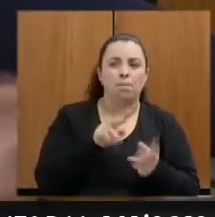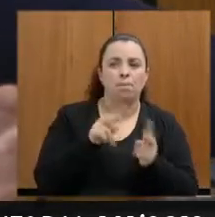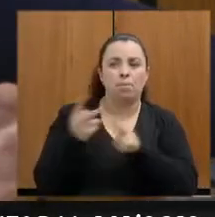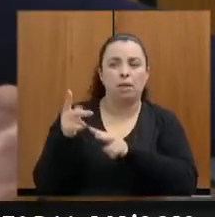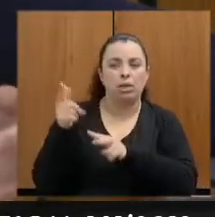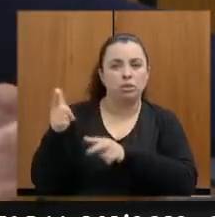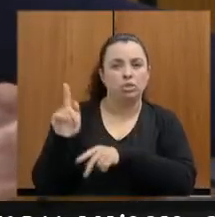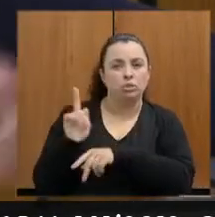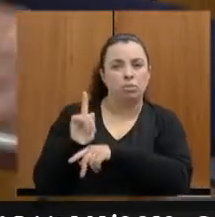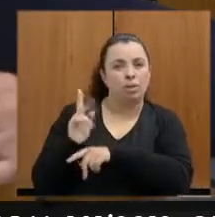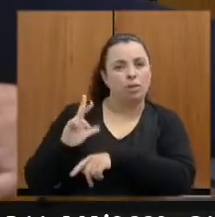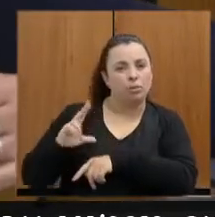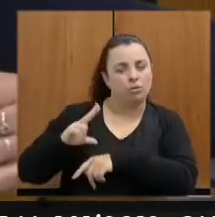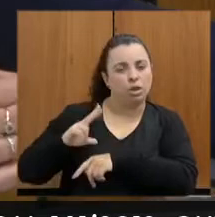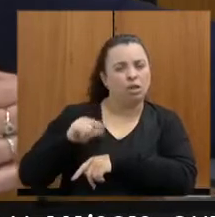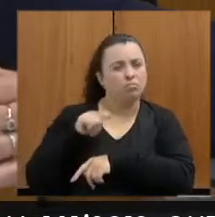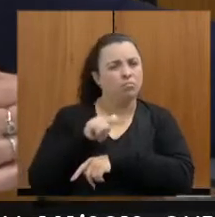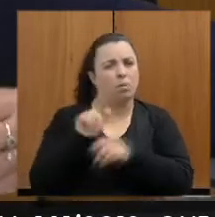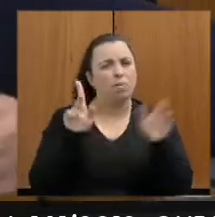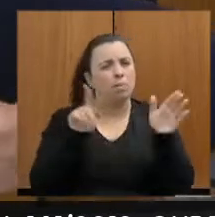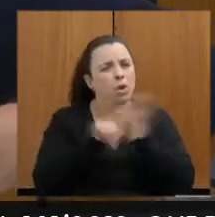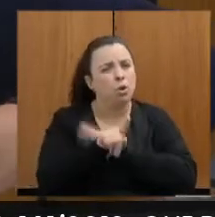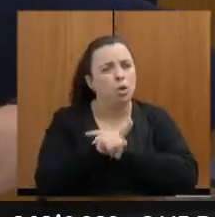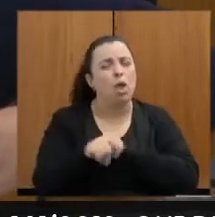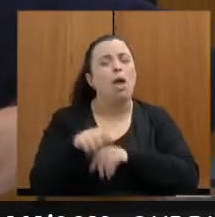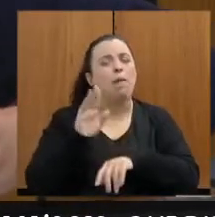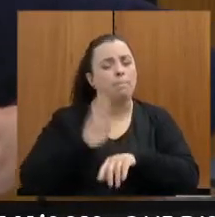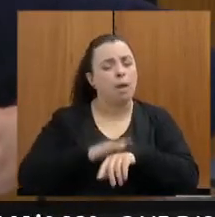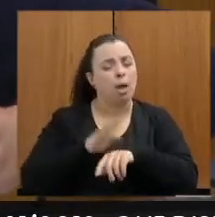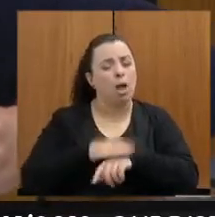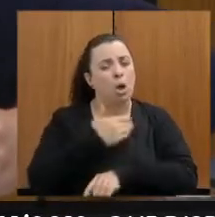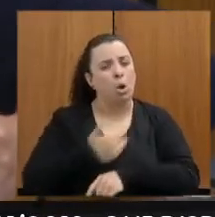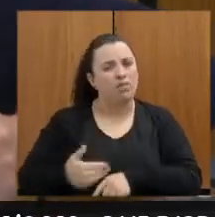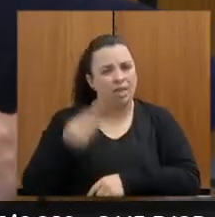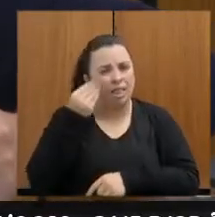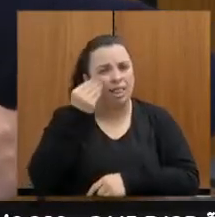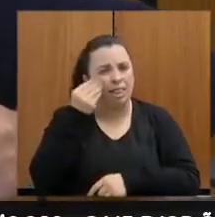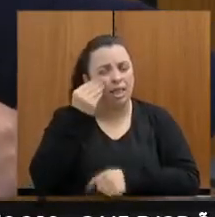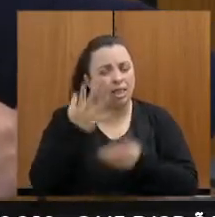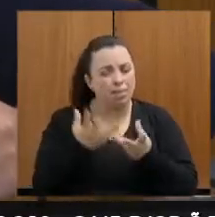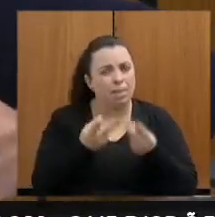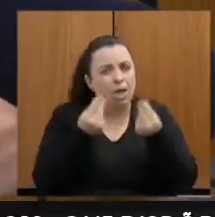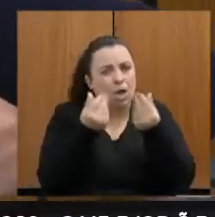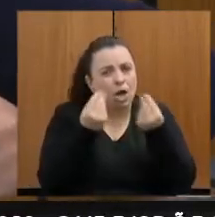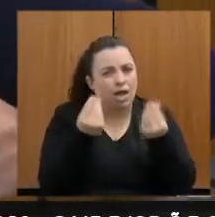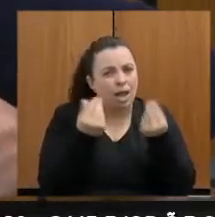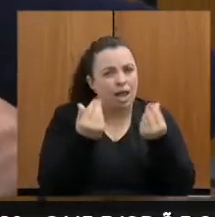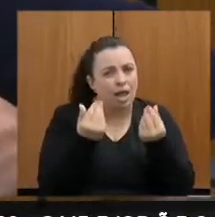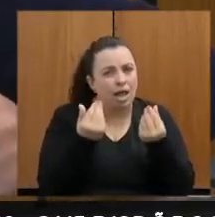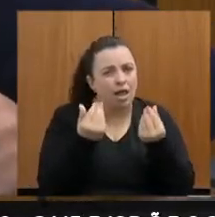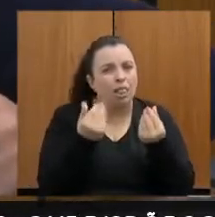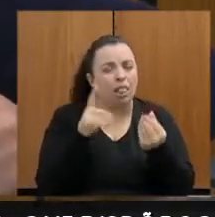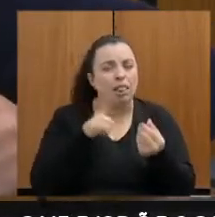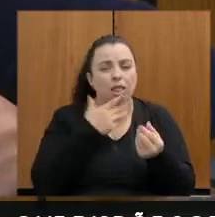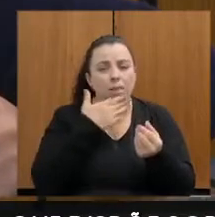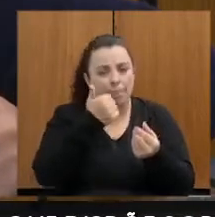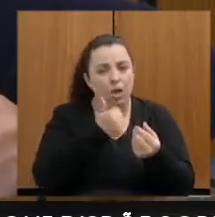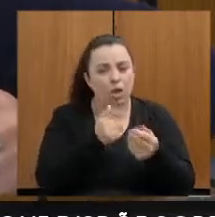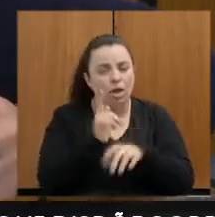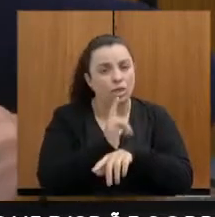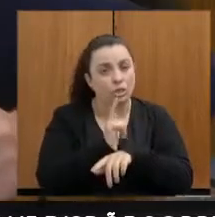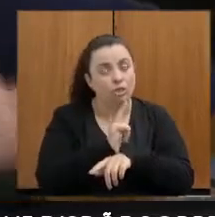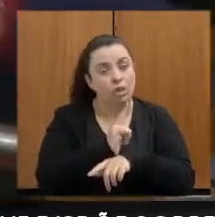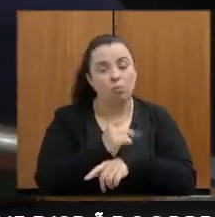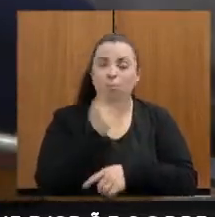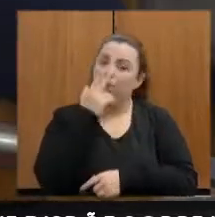gestão pública me parece que não né apresenta como opção a privatização a entrega da gestão para